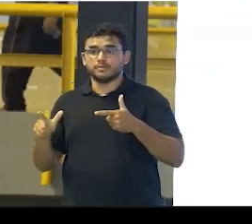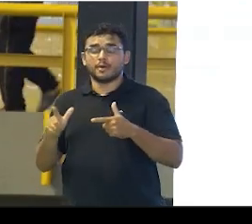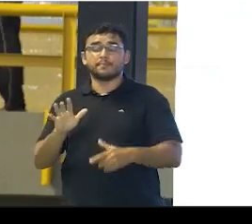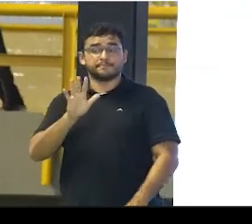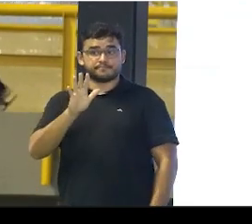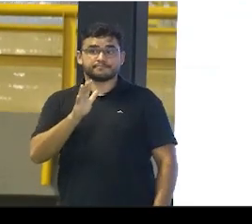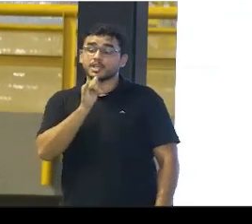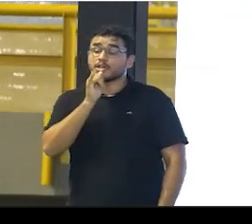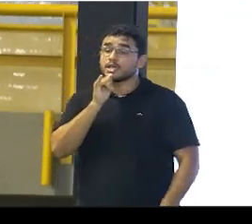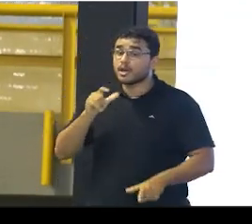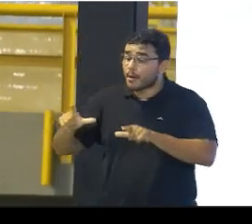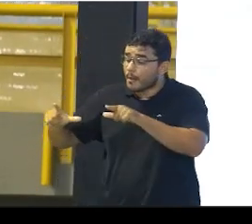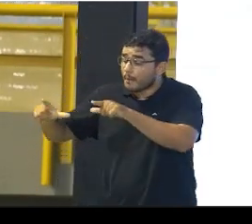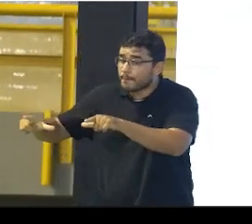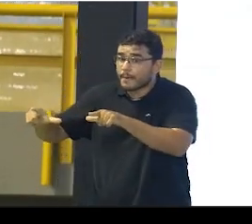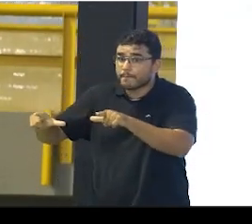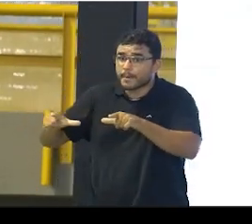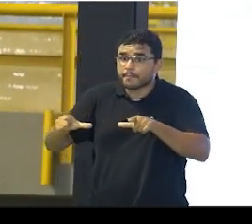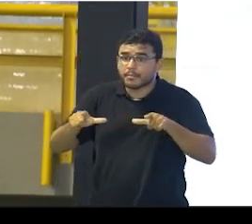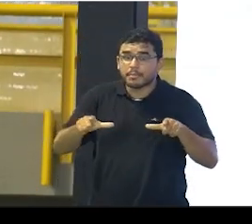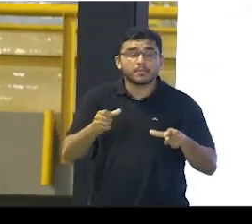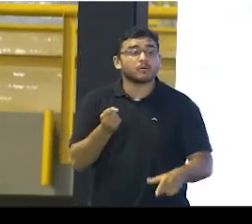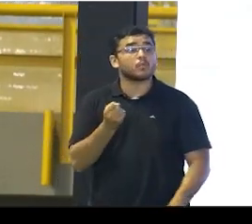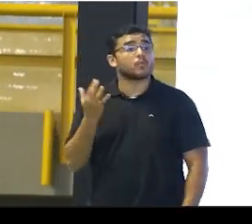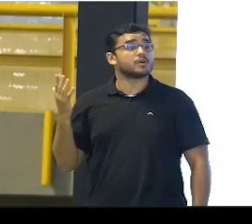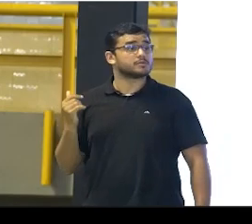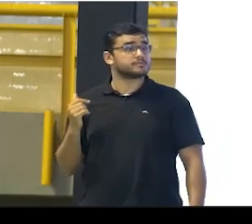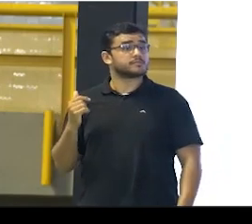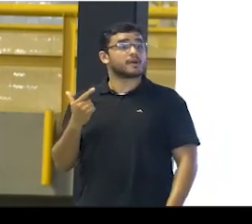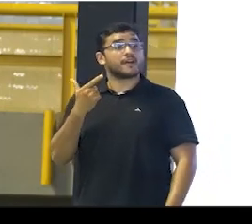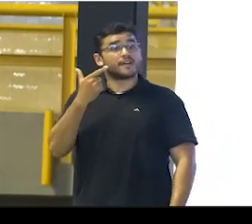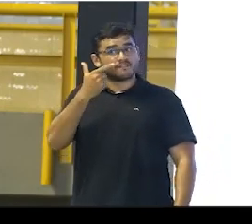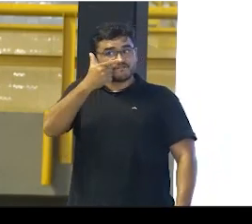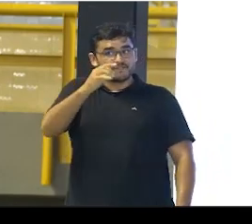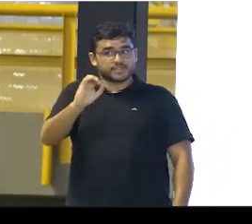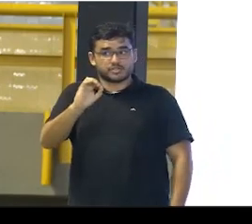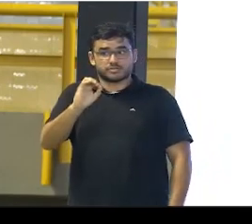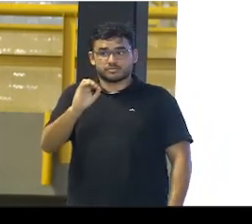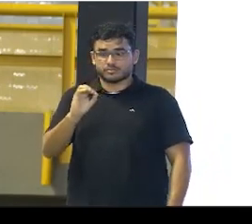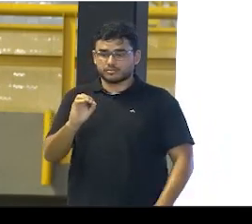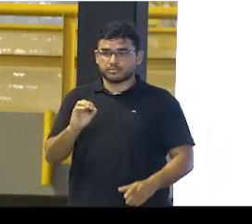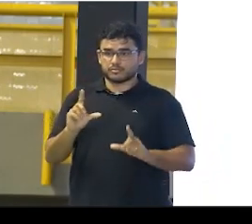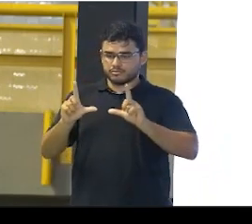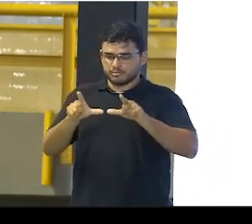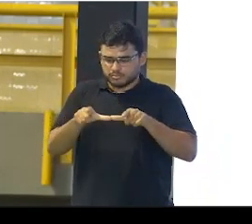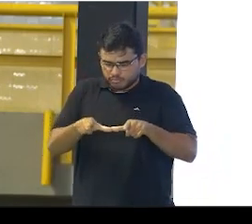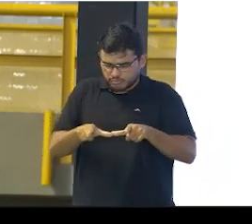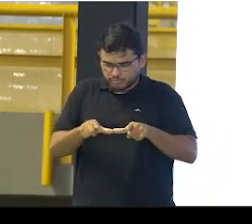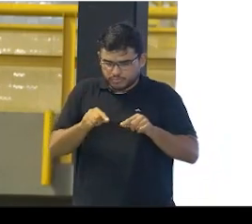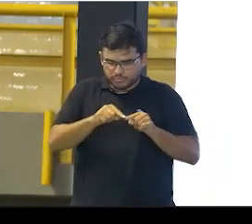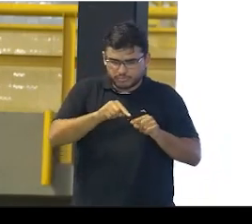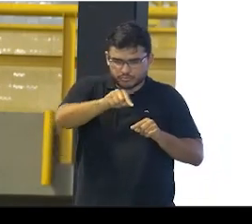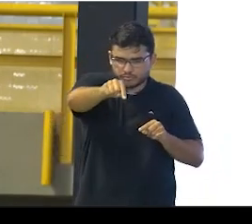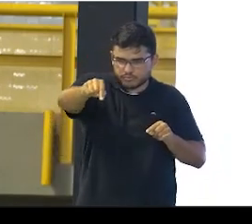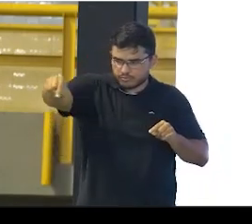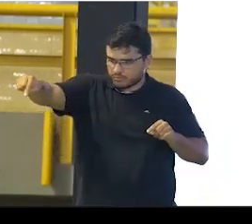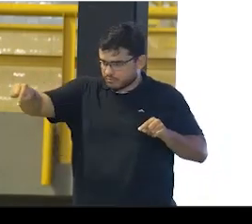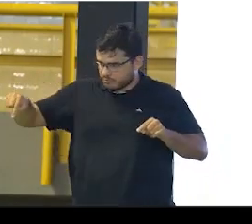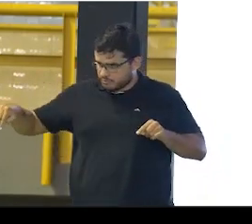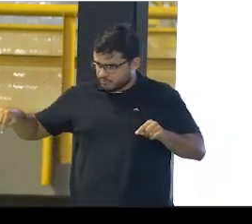2. Base vezes a altura sobre 2. Então, todo triângulo, a área